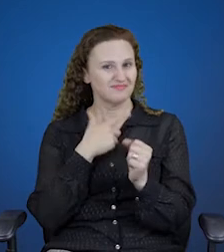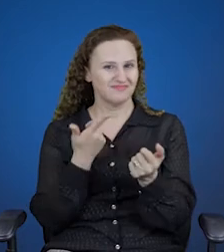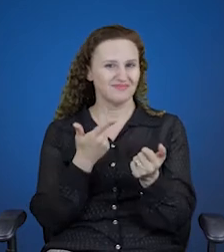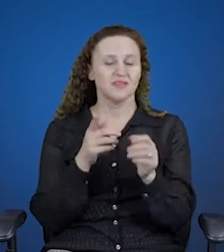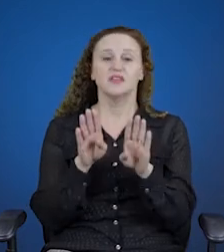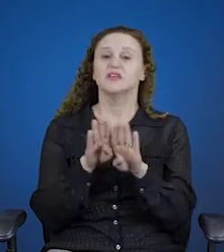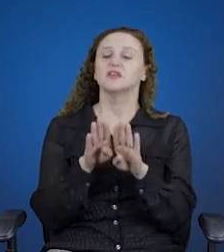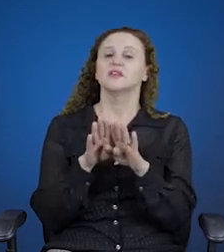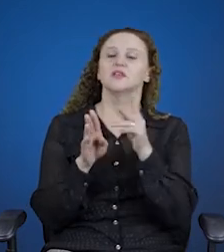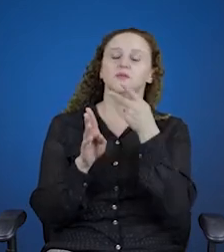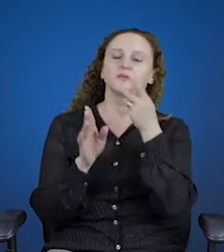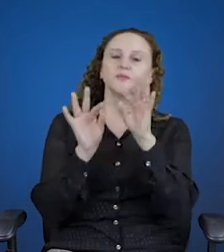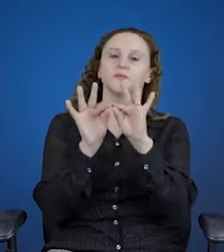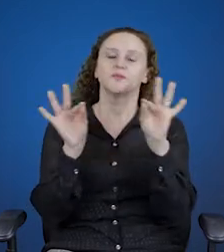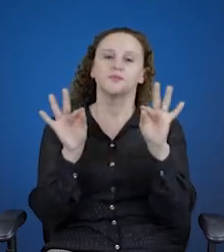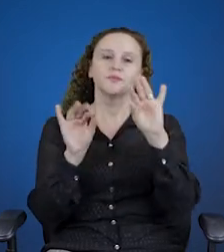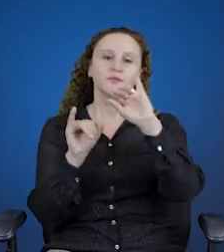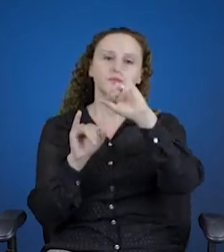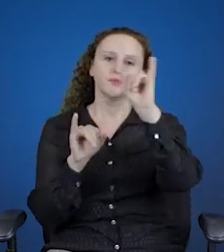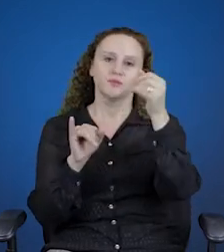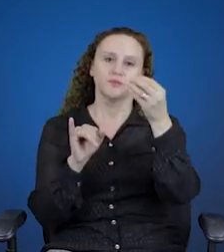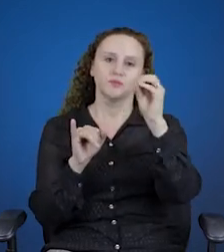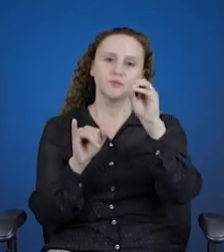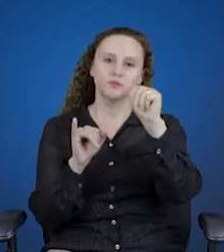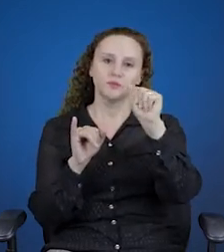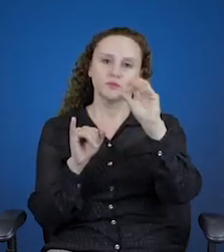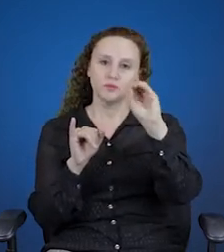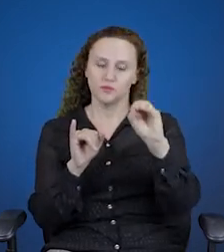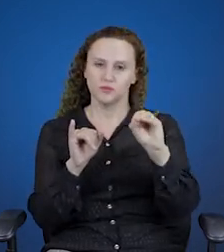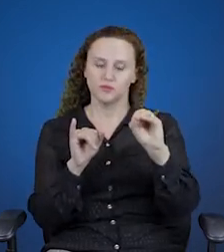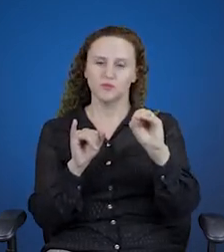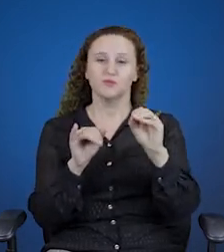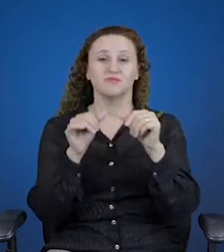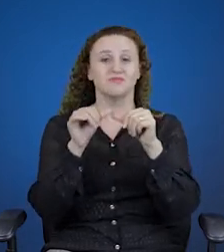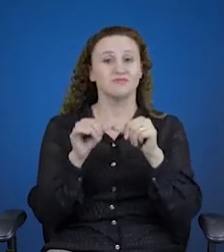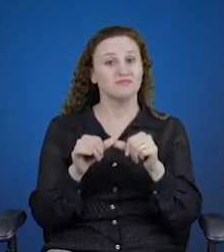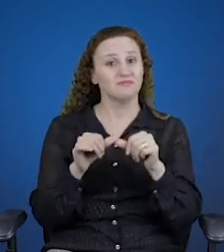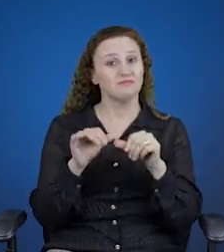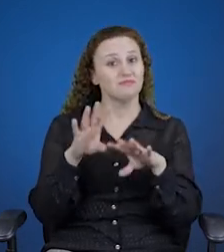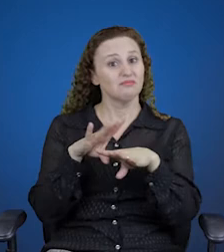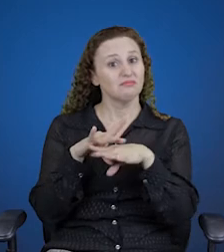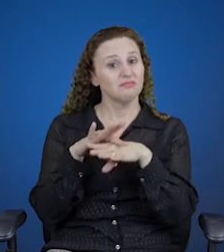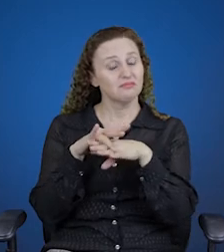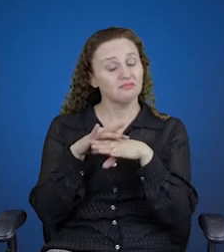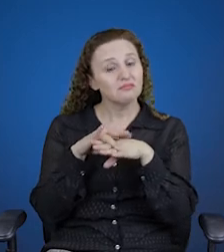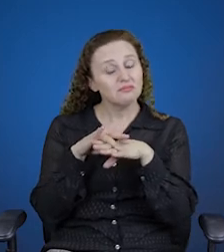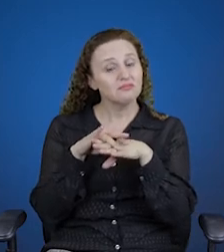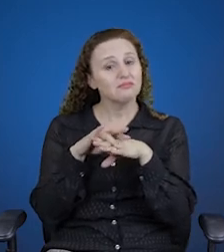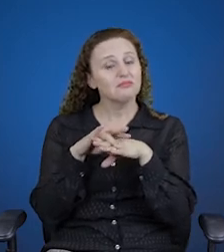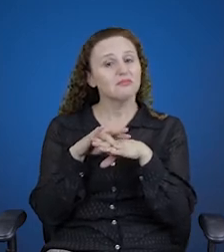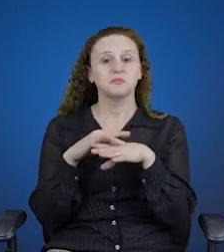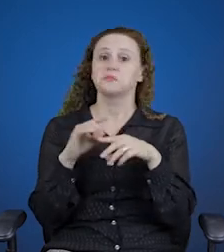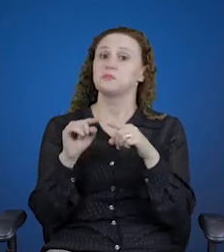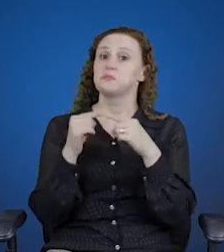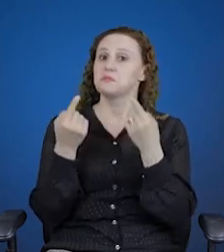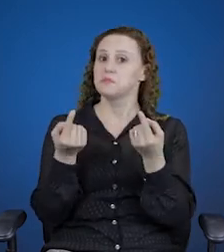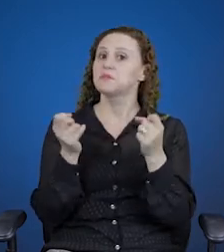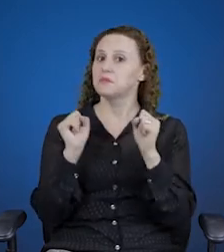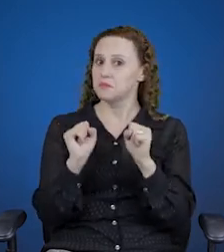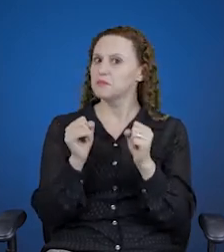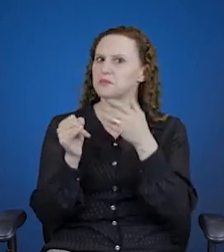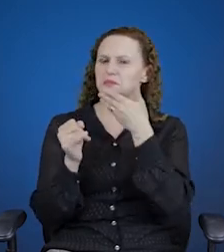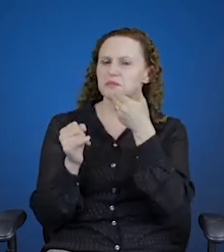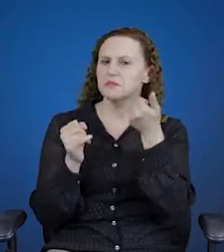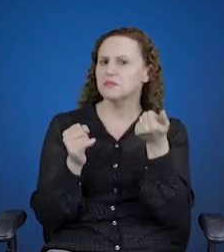doente o João também não pratica ação de está doente ele simplesmente está e pode melhorar a qualquer